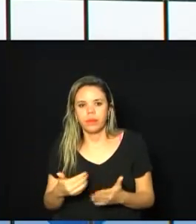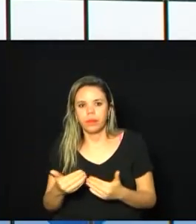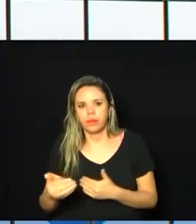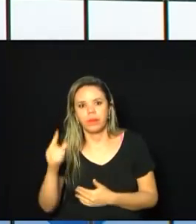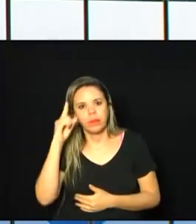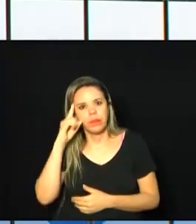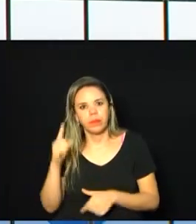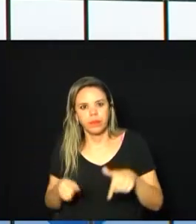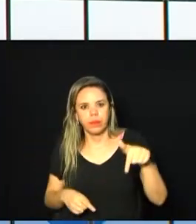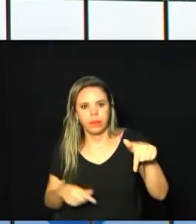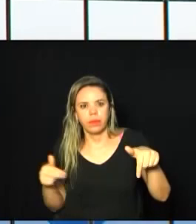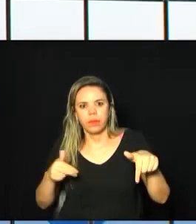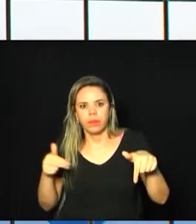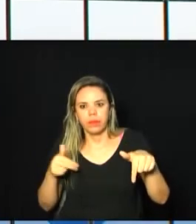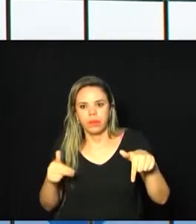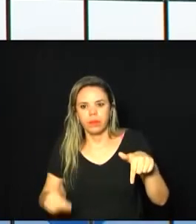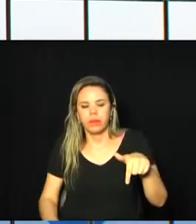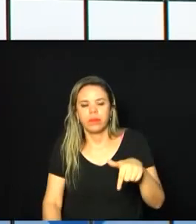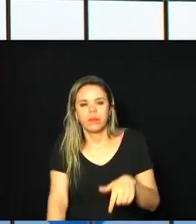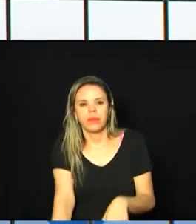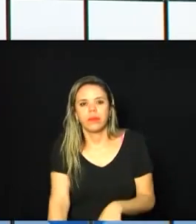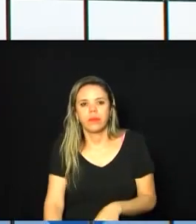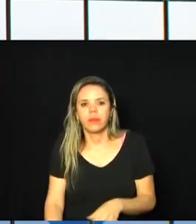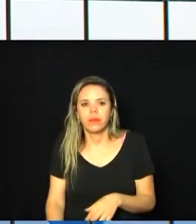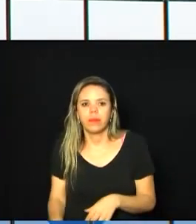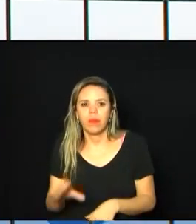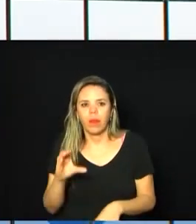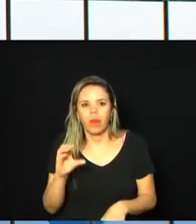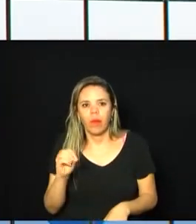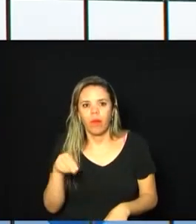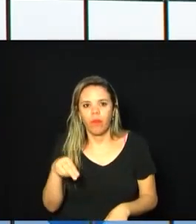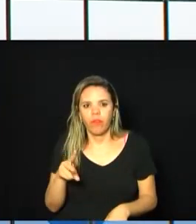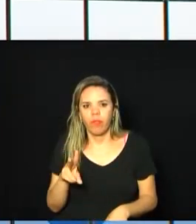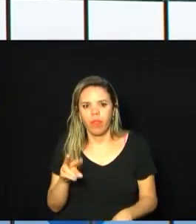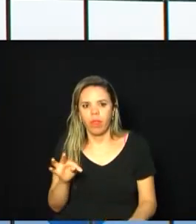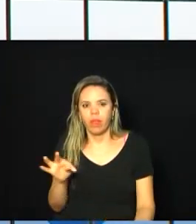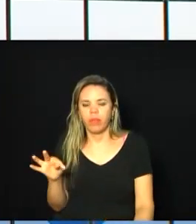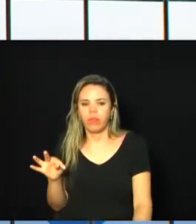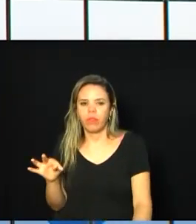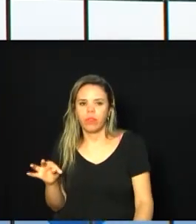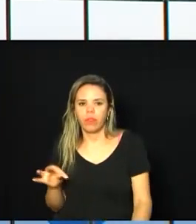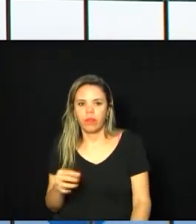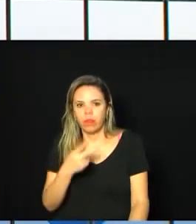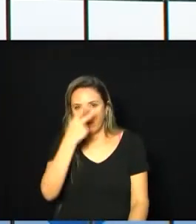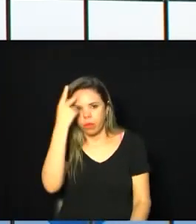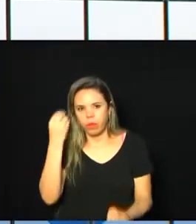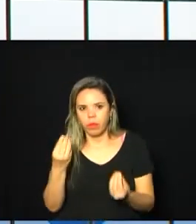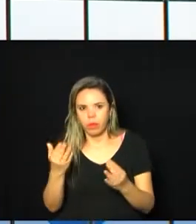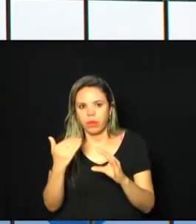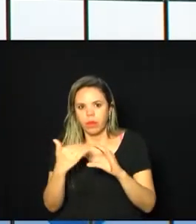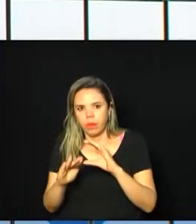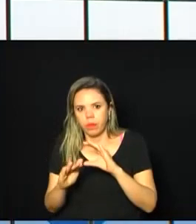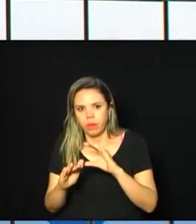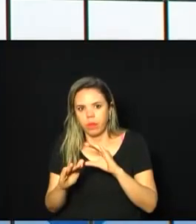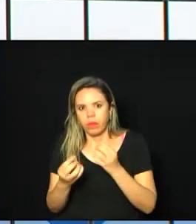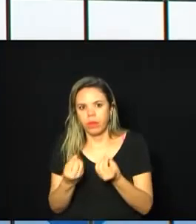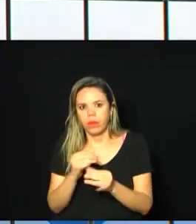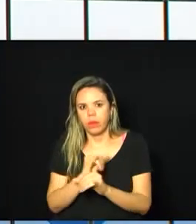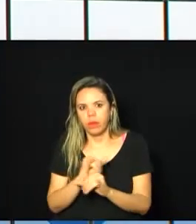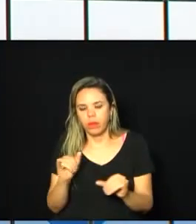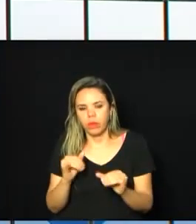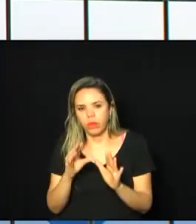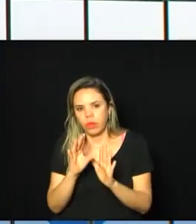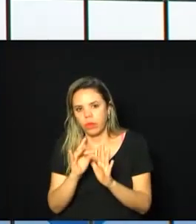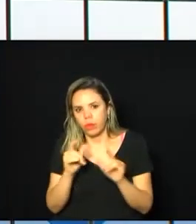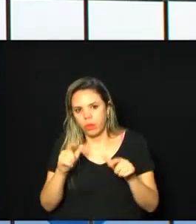próximo dia 7 de novembro. A Conveste vai enviar também aos candidatos uma mensagem com a informação